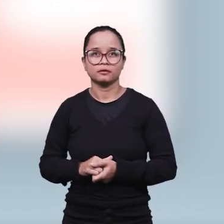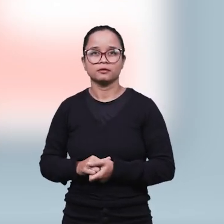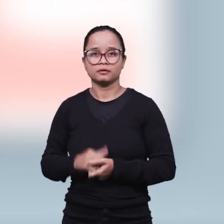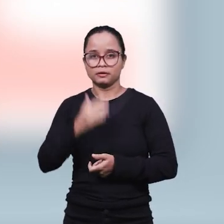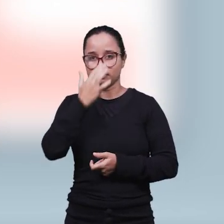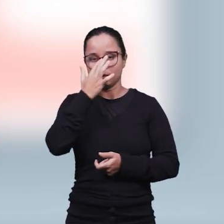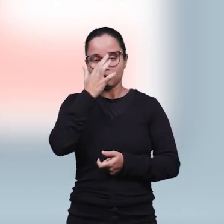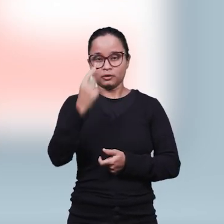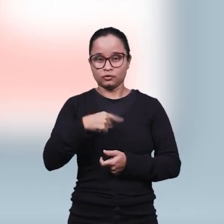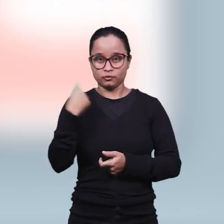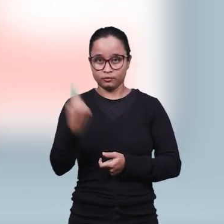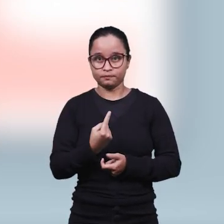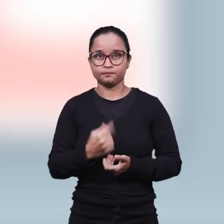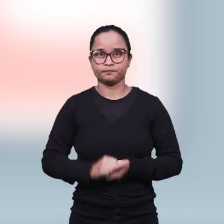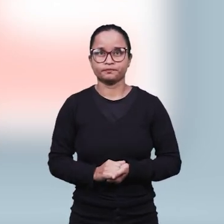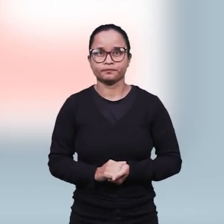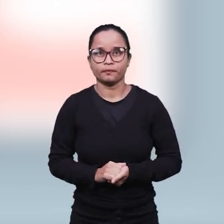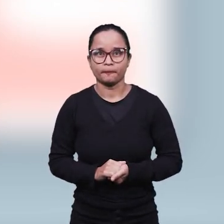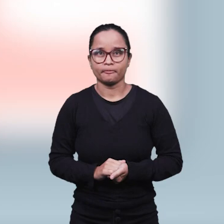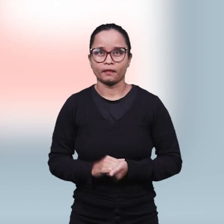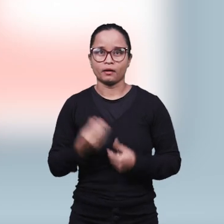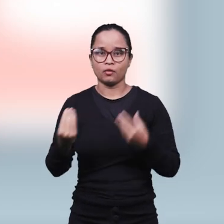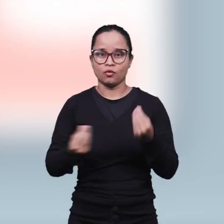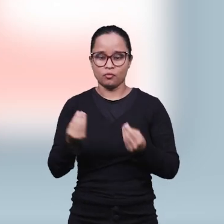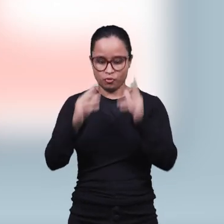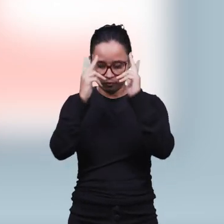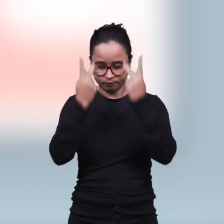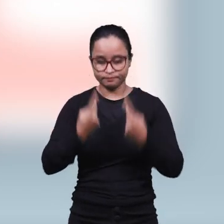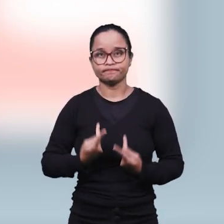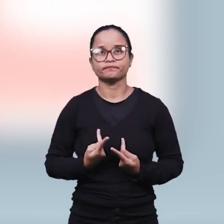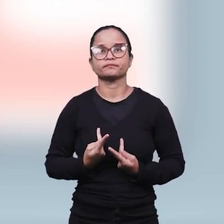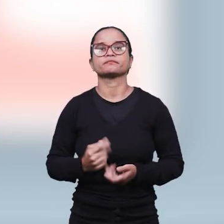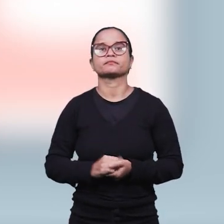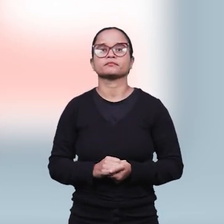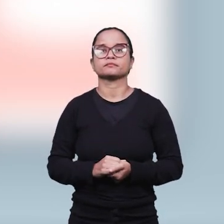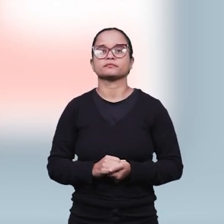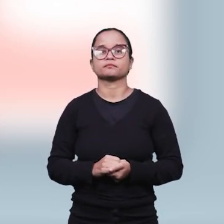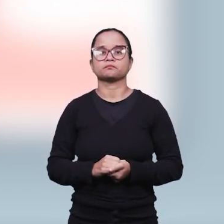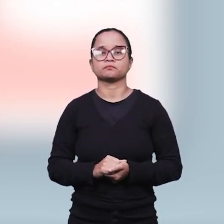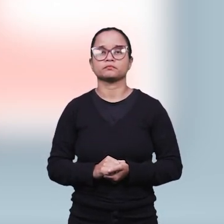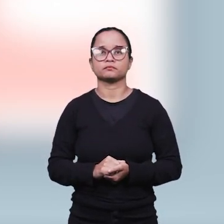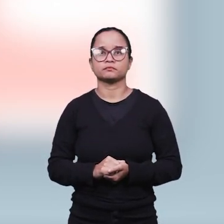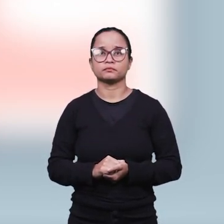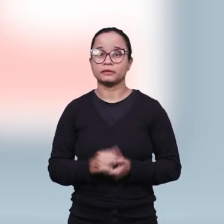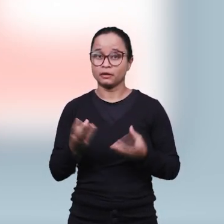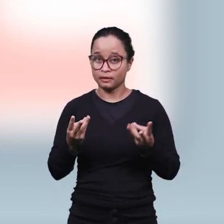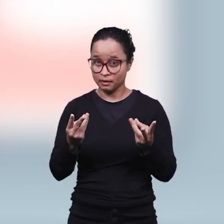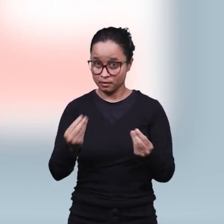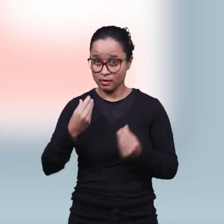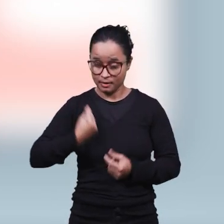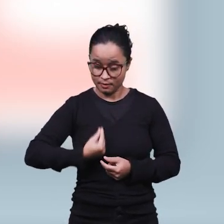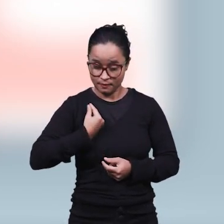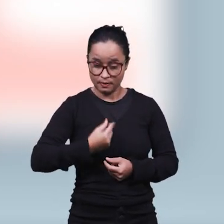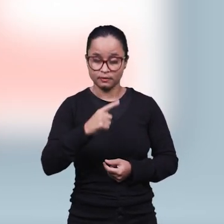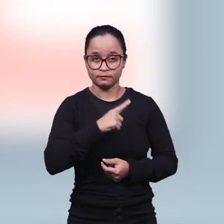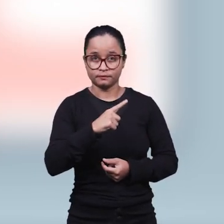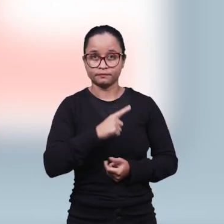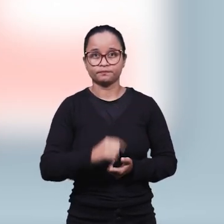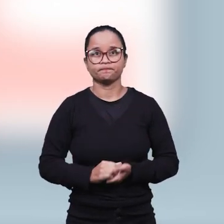condição nossa, né, como seres humanos na promoção da qualidade de vida, né?